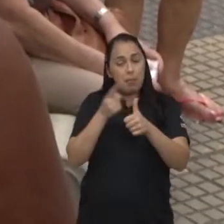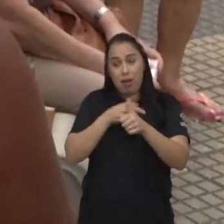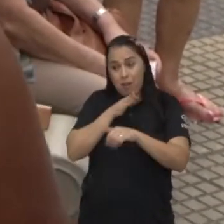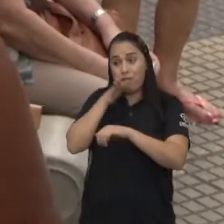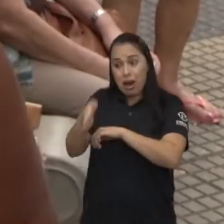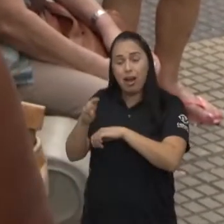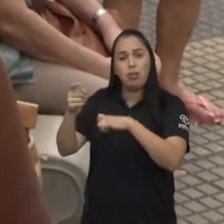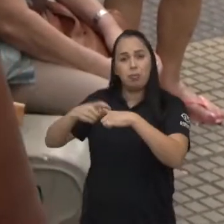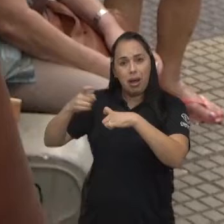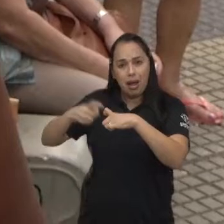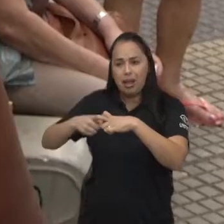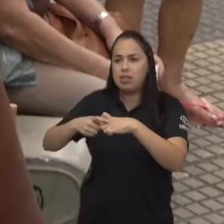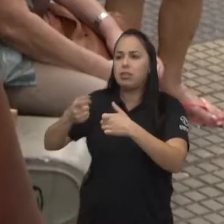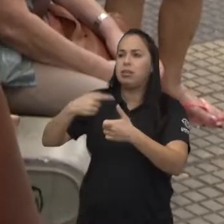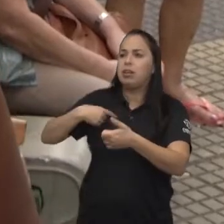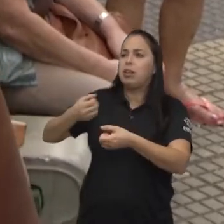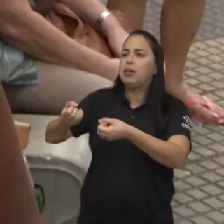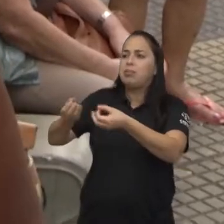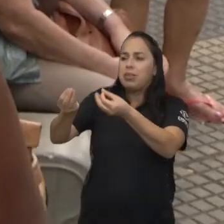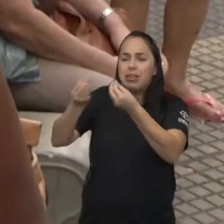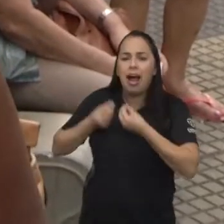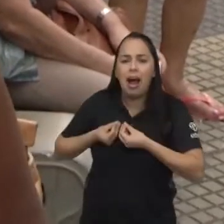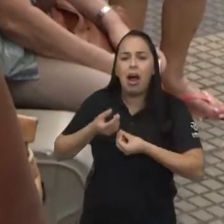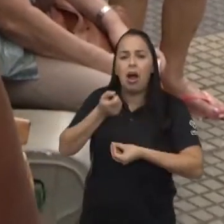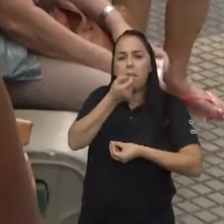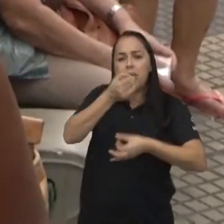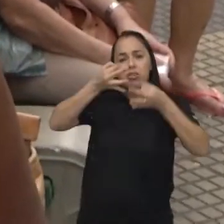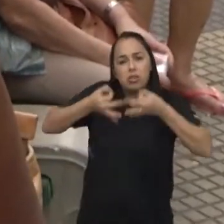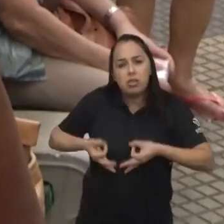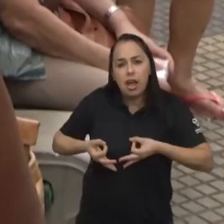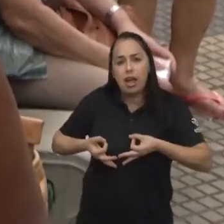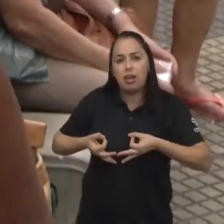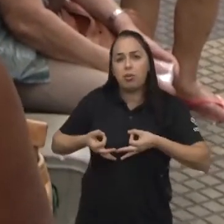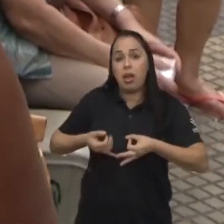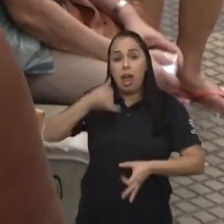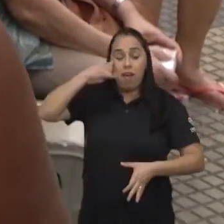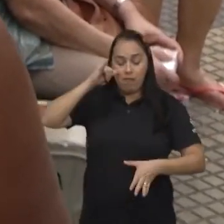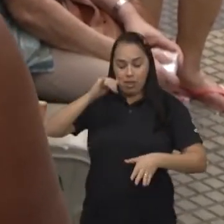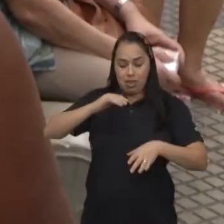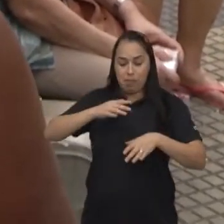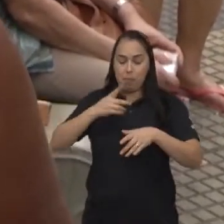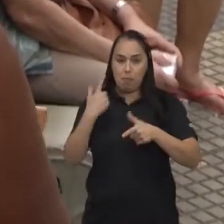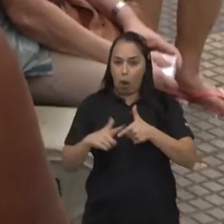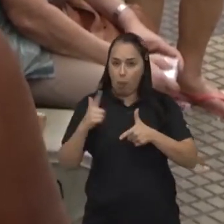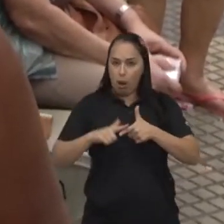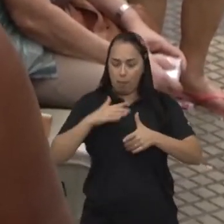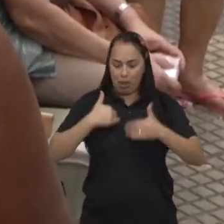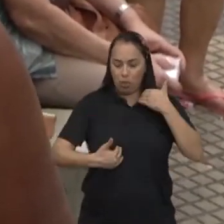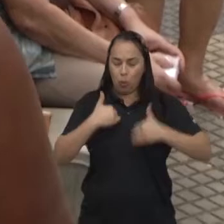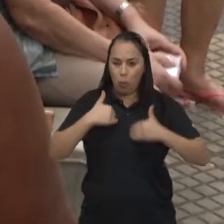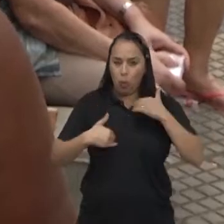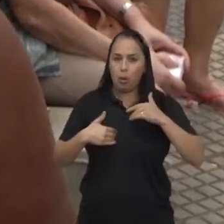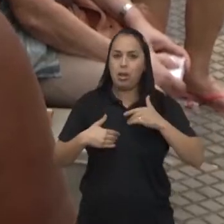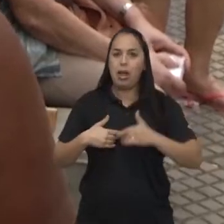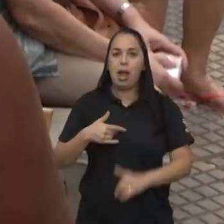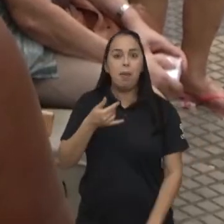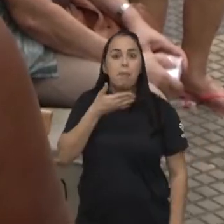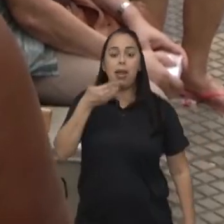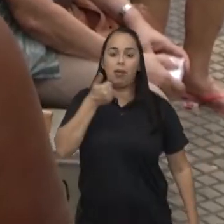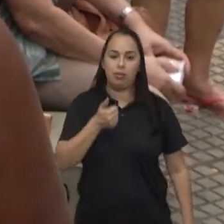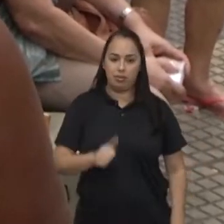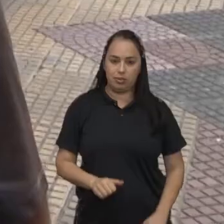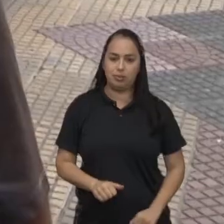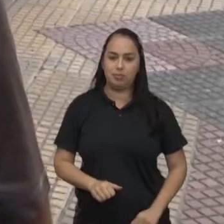né vai ao médico viu realmente o que pode tomar o que não pode que não vai te fazer mal que não vai trazer nenhum transtorno porque é melhor